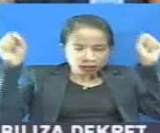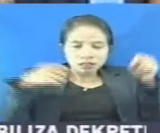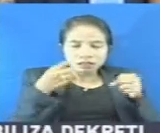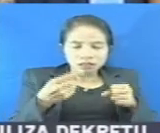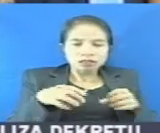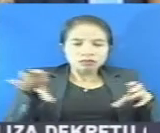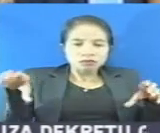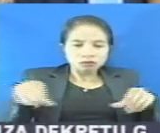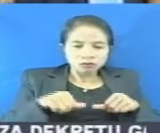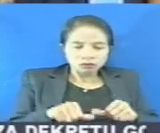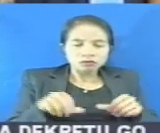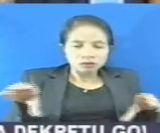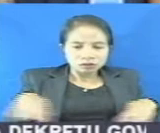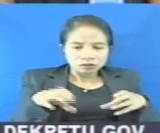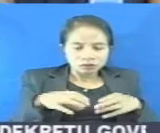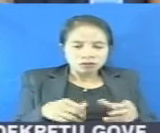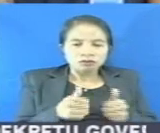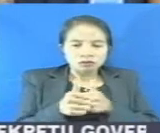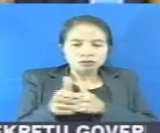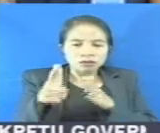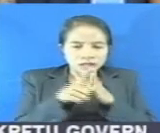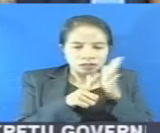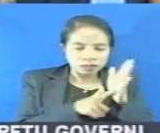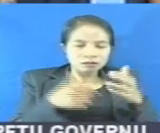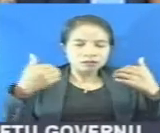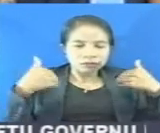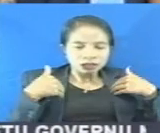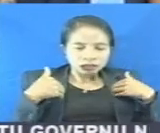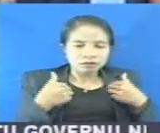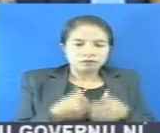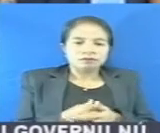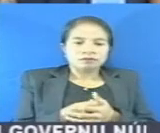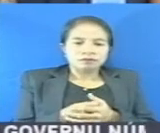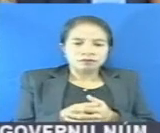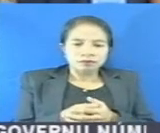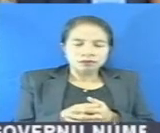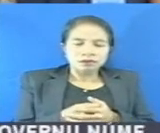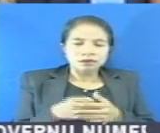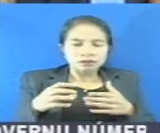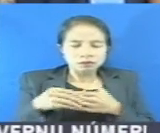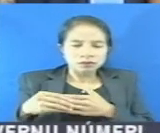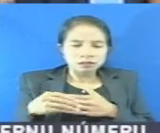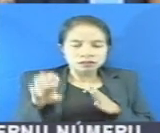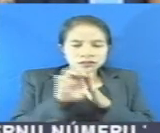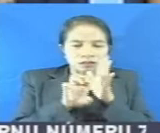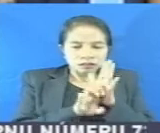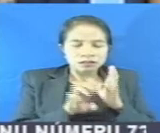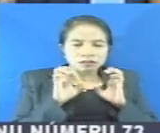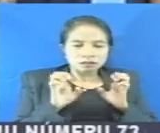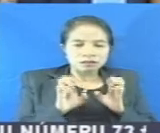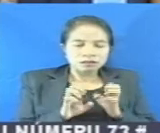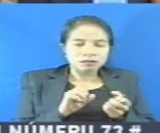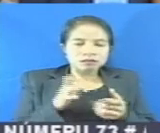de servisu terlei nebeia asiguro na Fatim dili estado emergensia